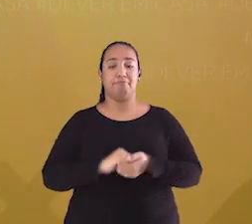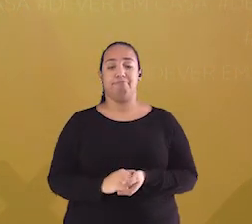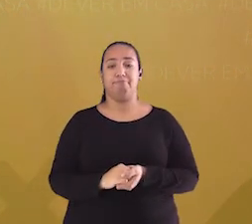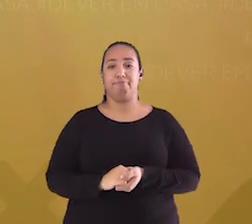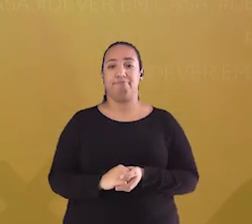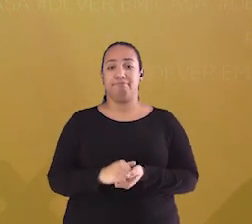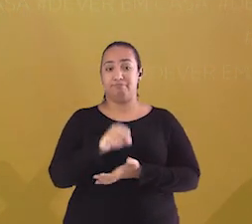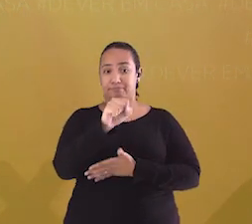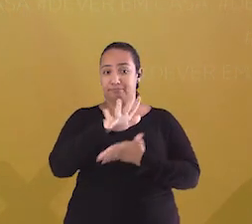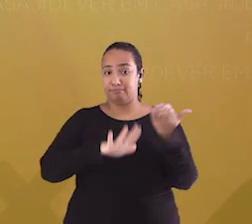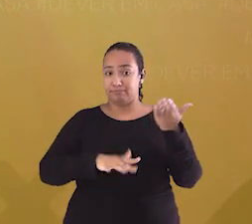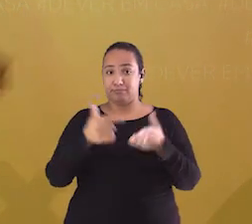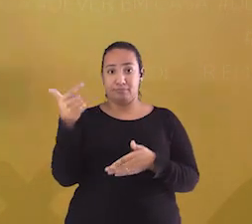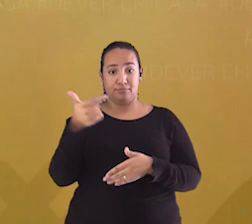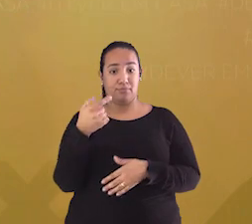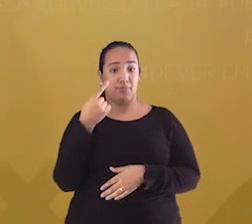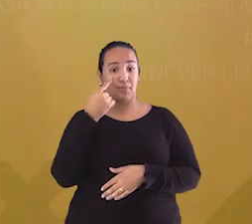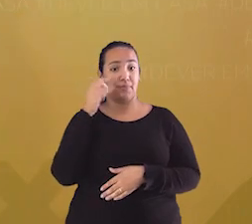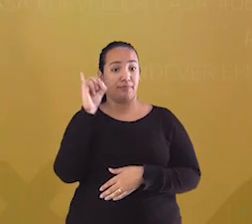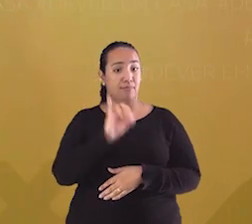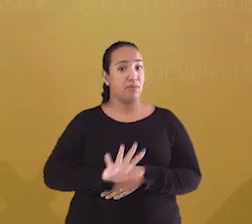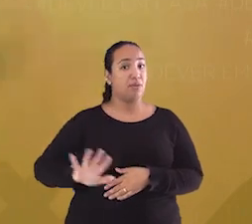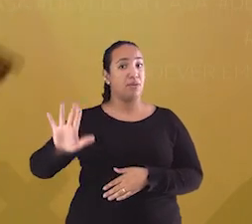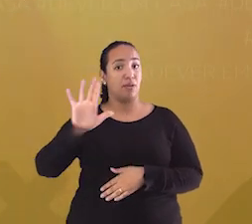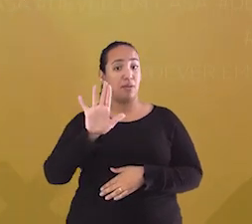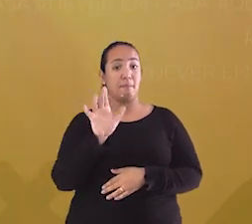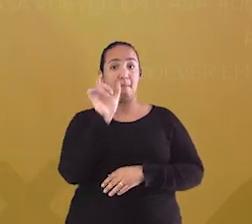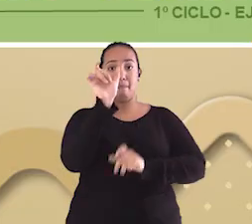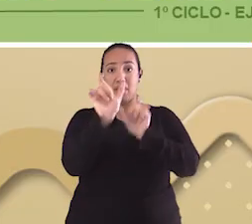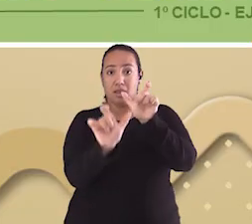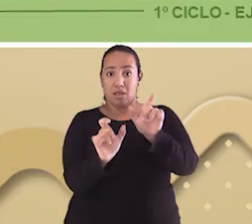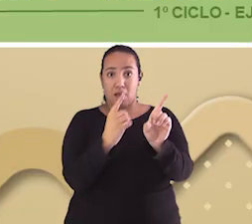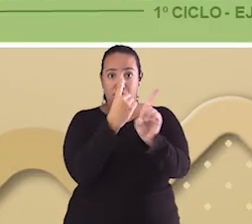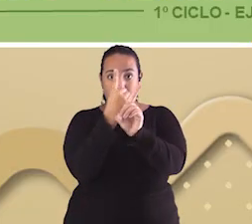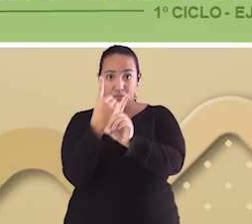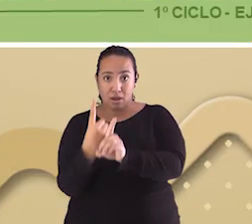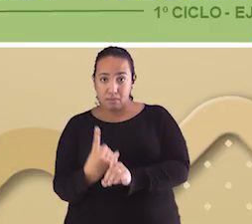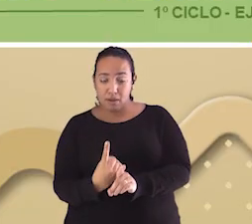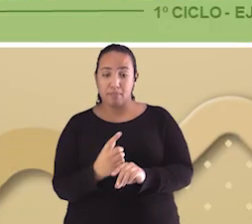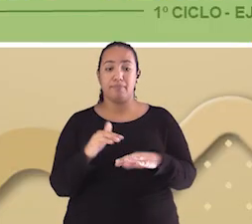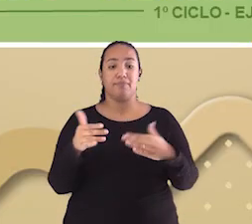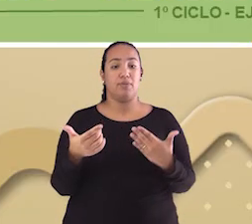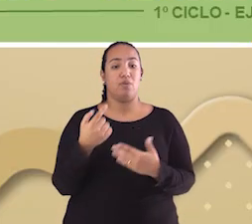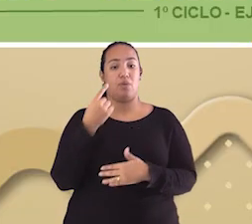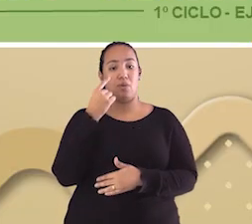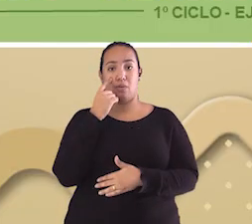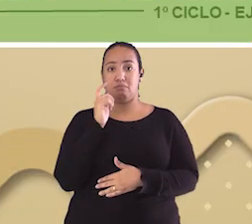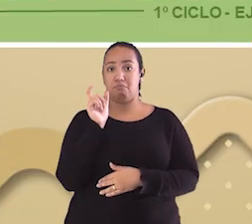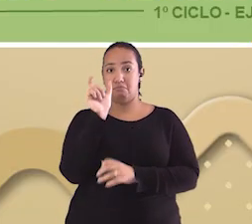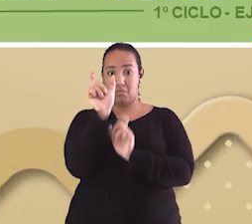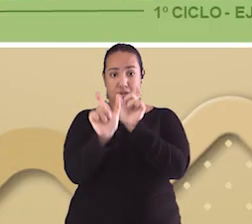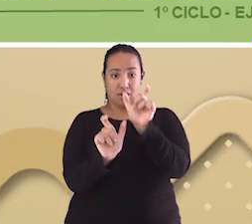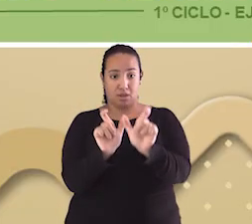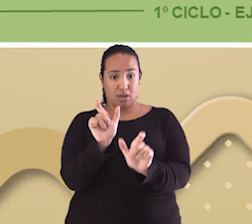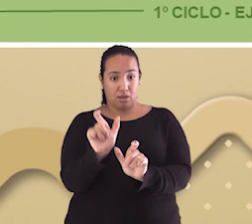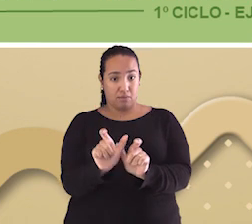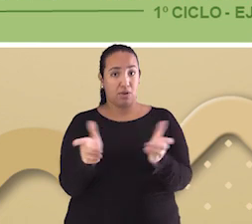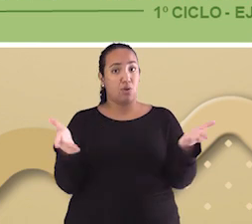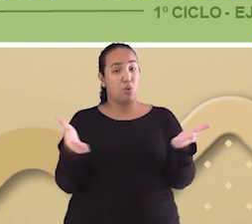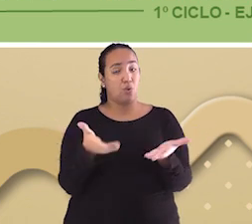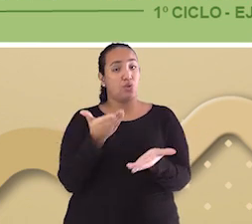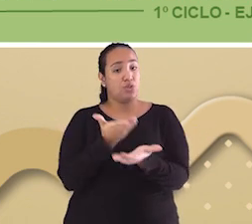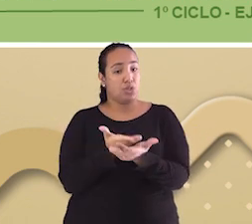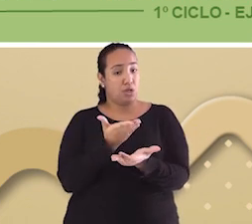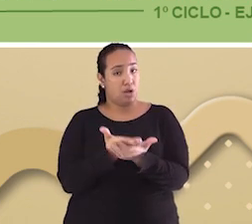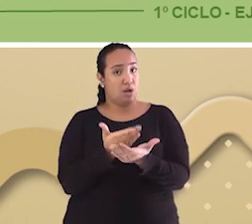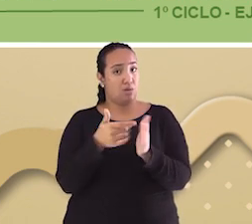Então, temos na tela um caça-palavras. Nele temos algumas palavras que trouxemos em nossa